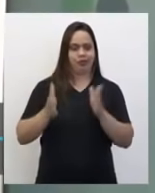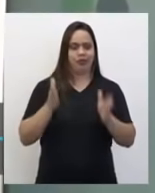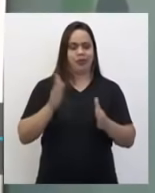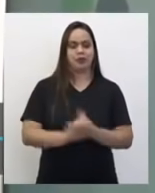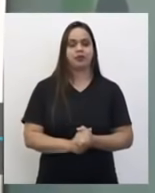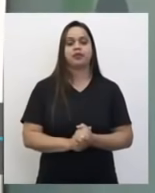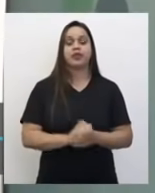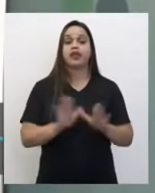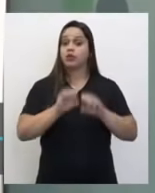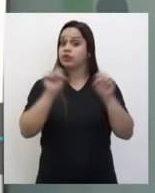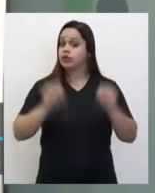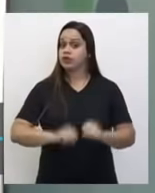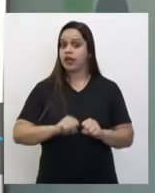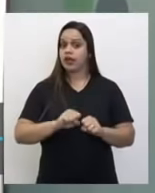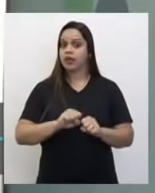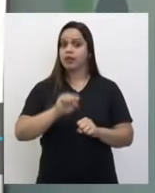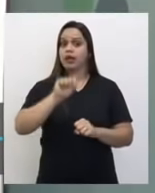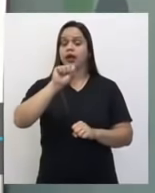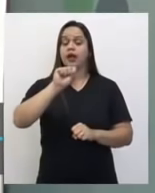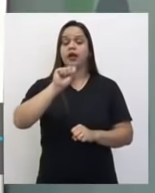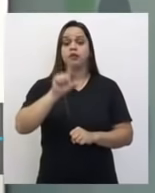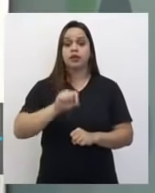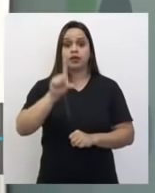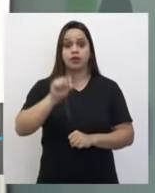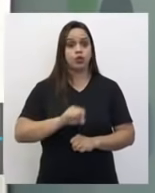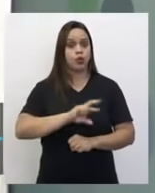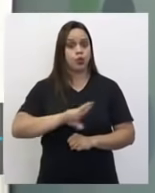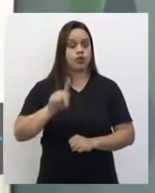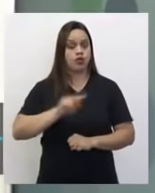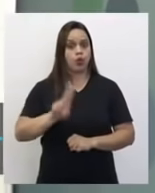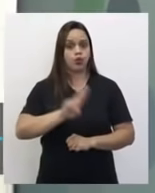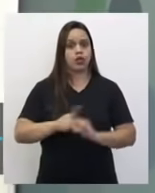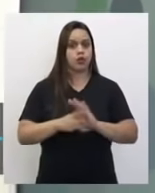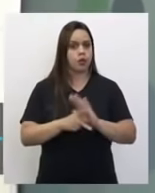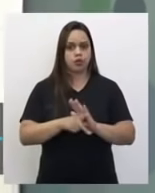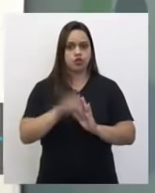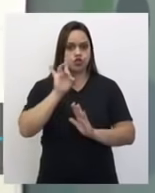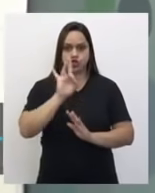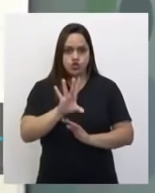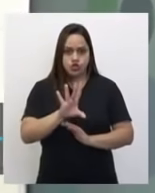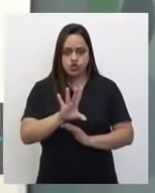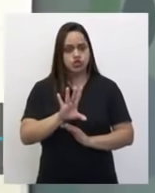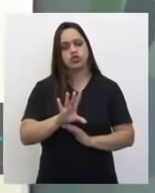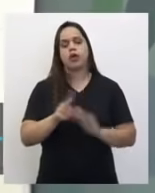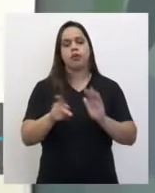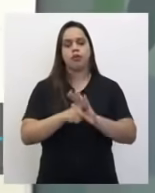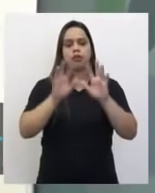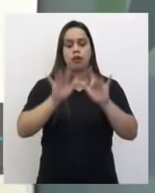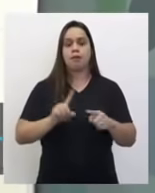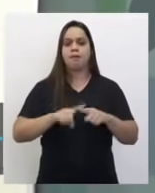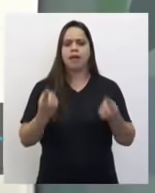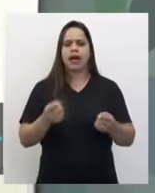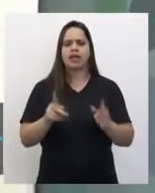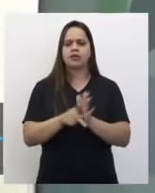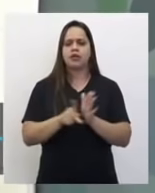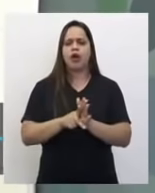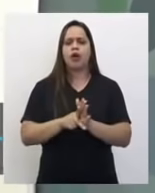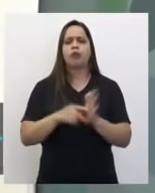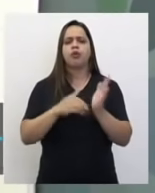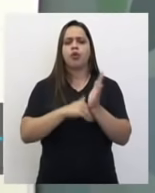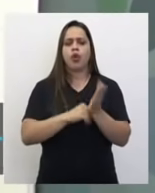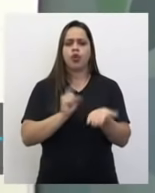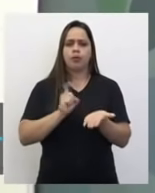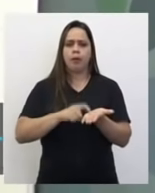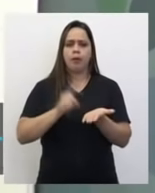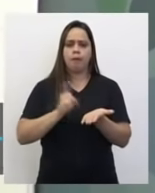sistema binário, ele não é só usado na questão da informática, né? O código Morse, por exemplo, é baseado também no